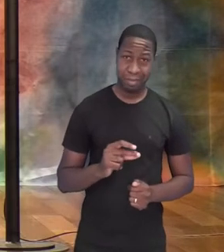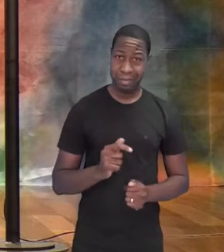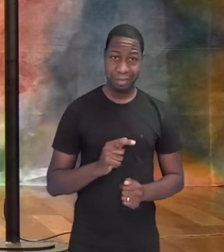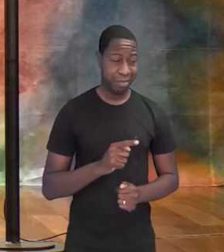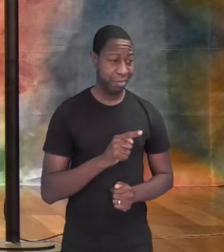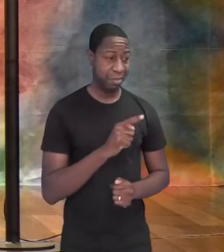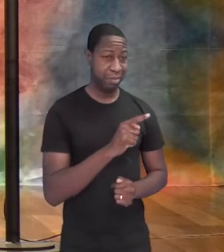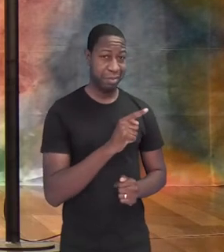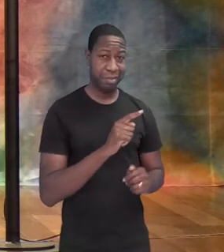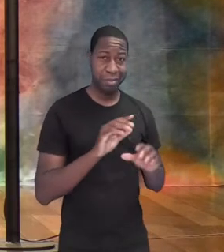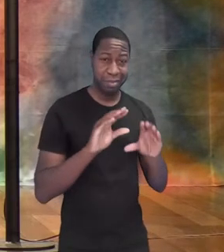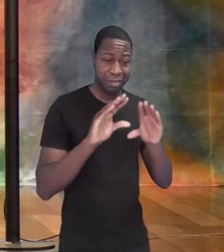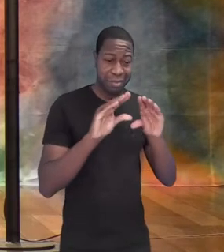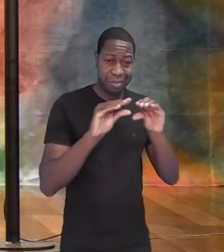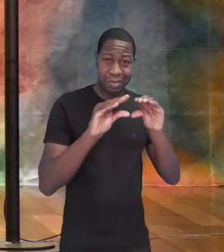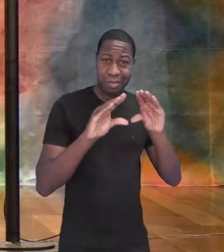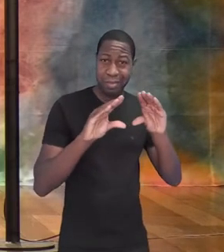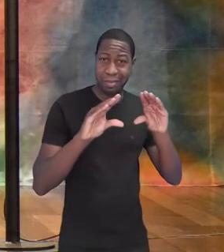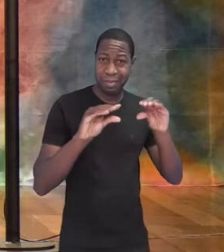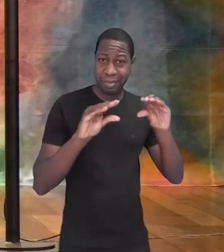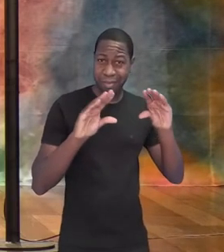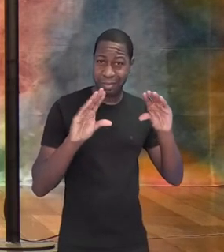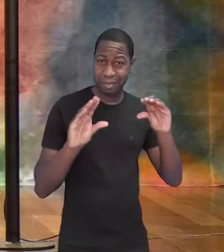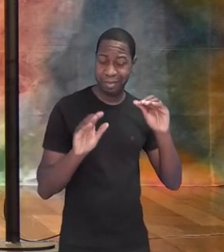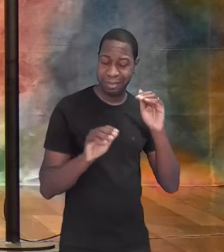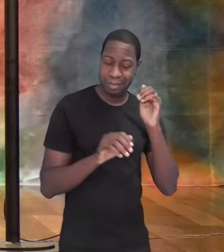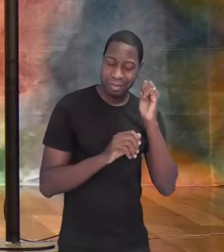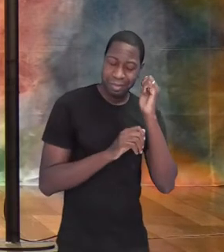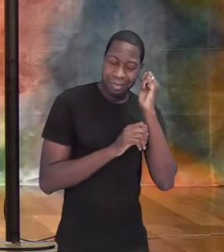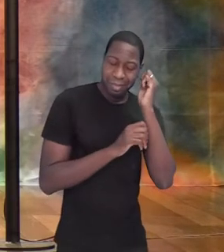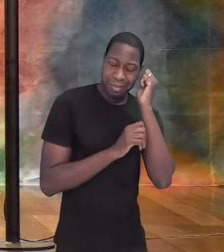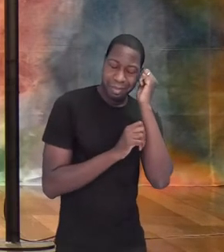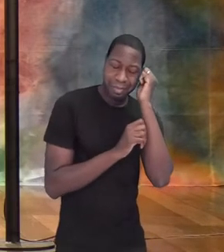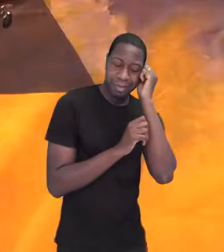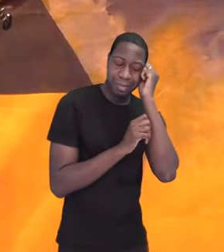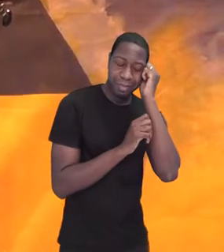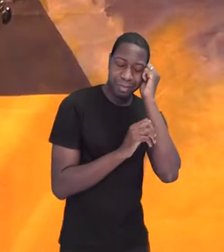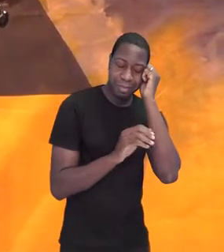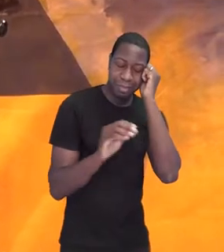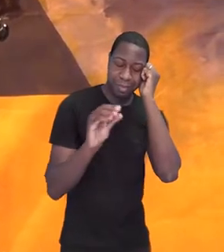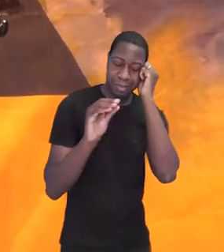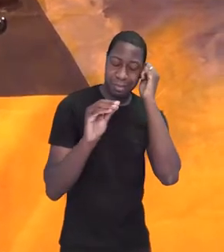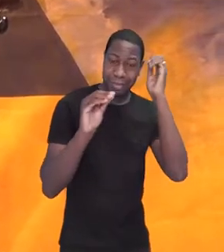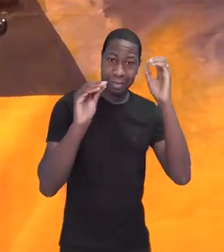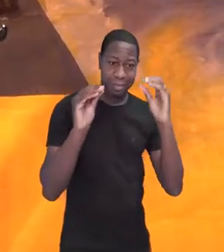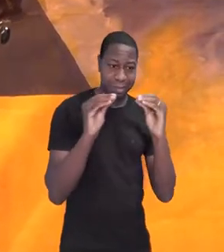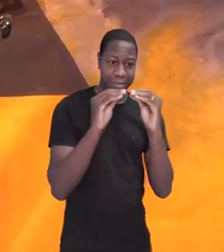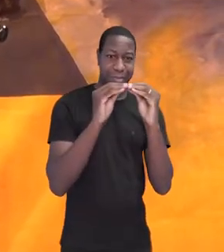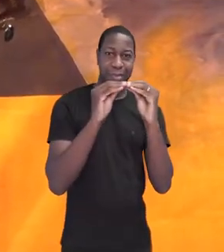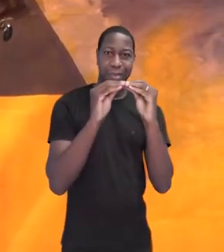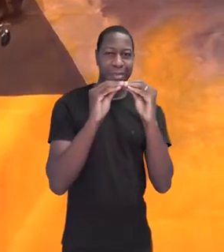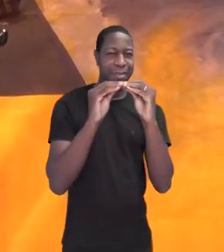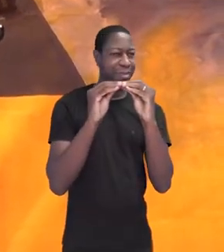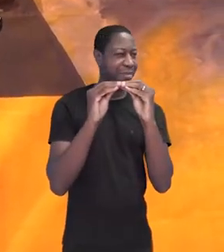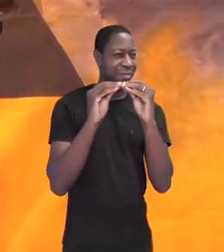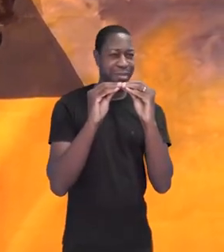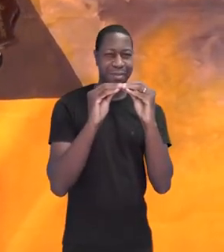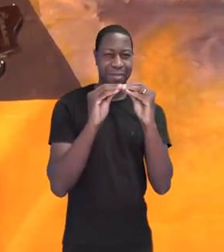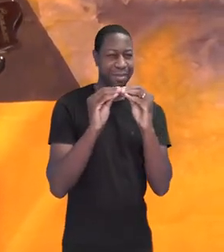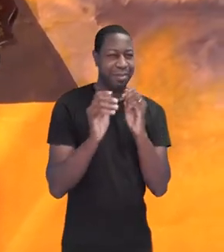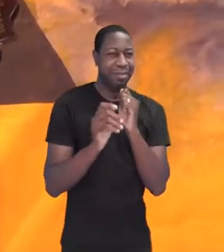sobre as almofadas. Você se aninha sem beijar. Você se aninha sem